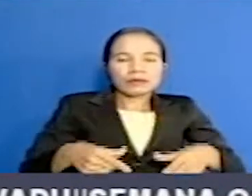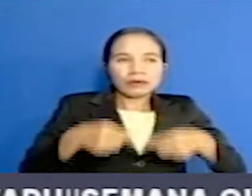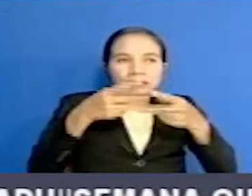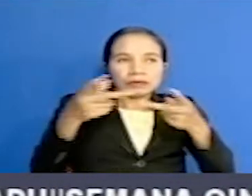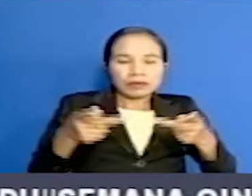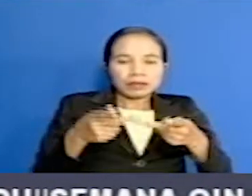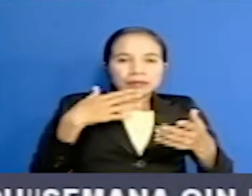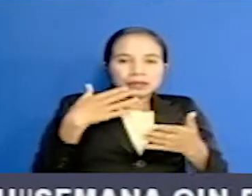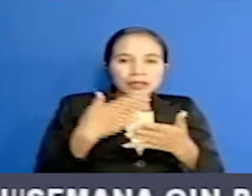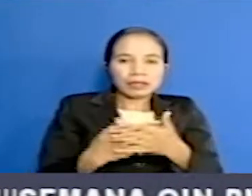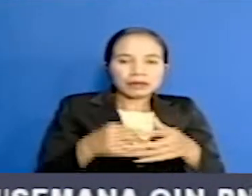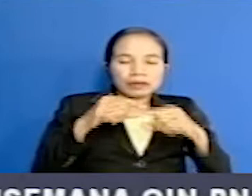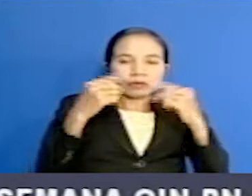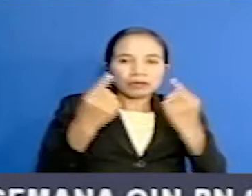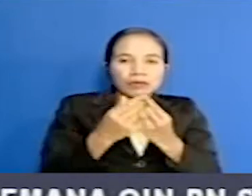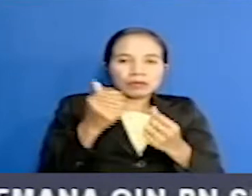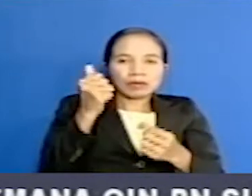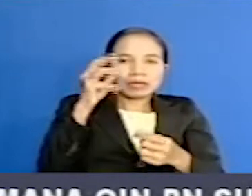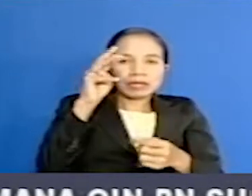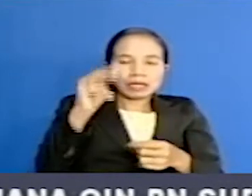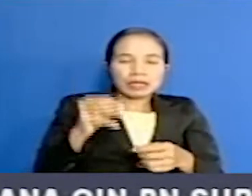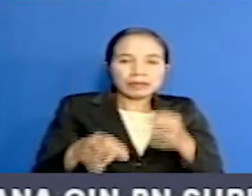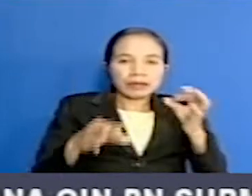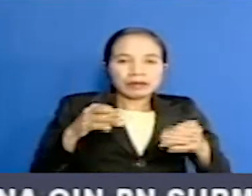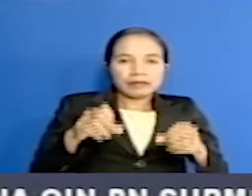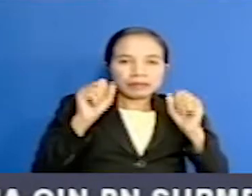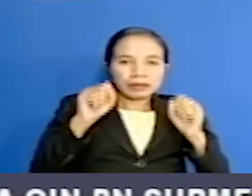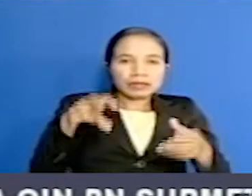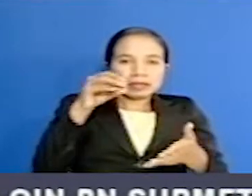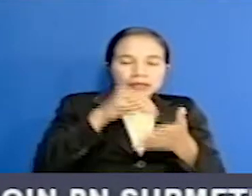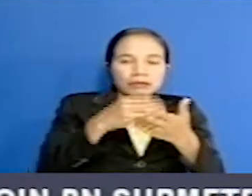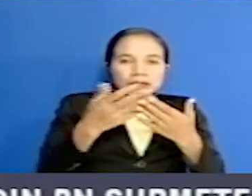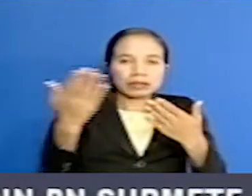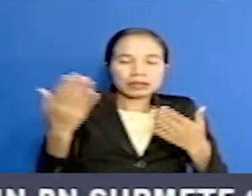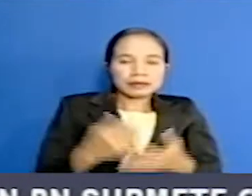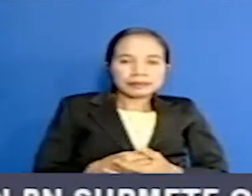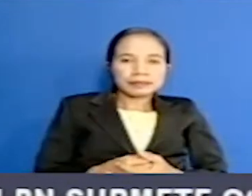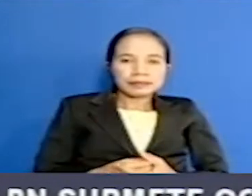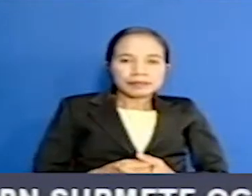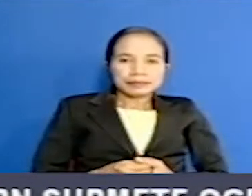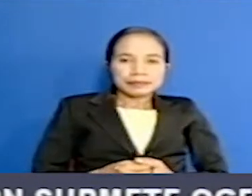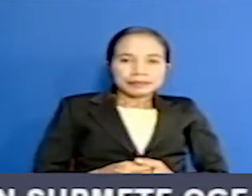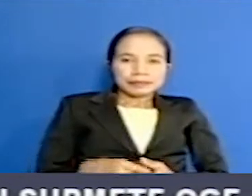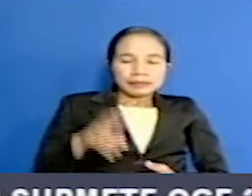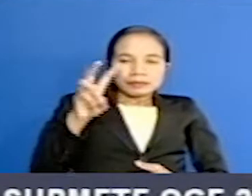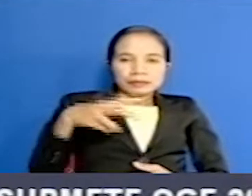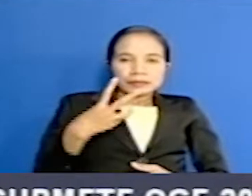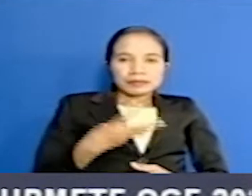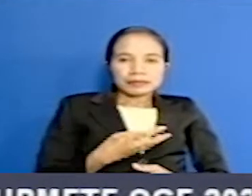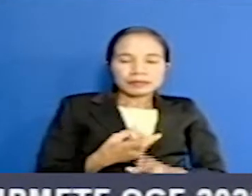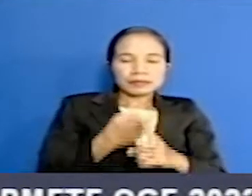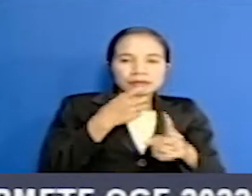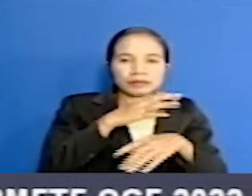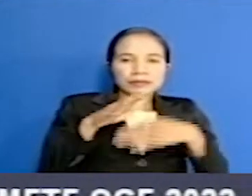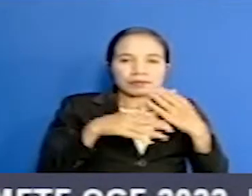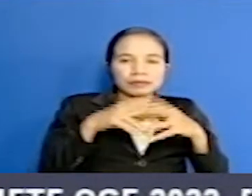bem maca digno ba grupo Artemoris a tu nune sirabele raicinesan. Segundo, a minha moça exige uma parte relevante tem